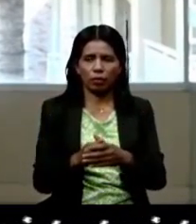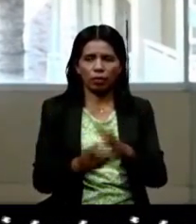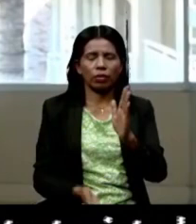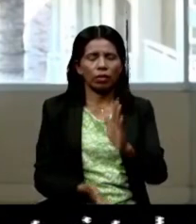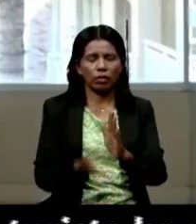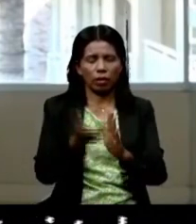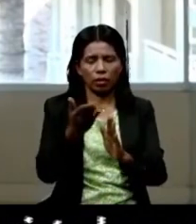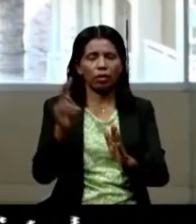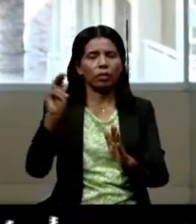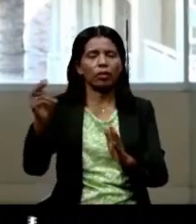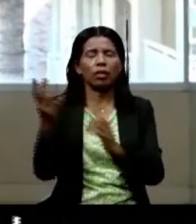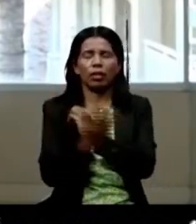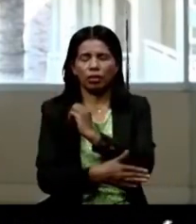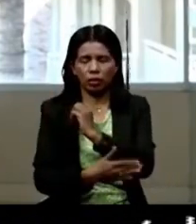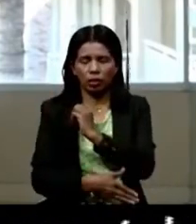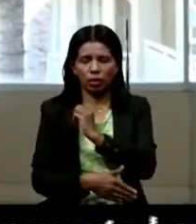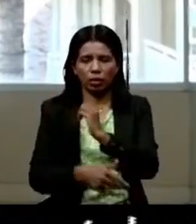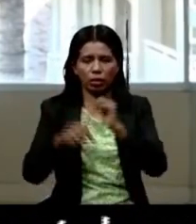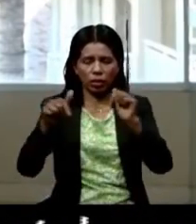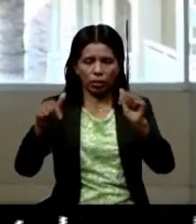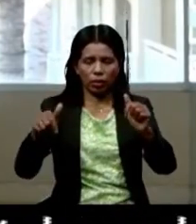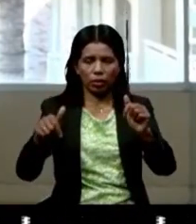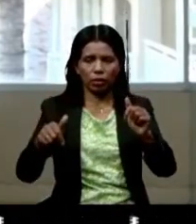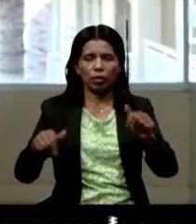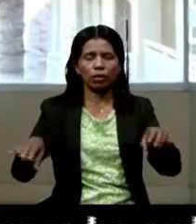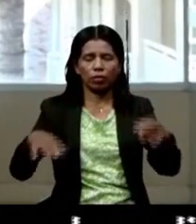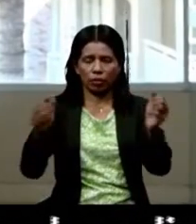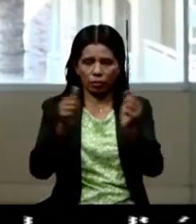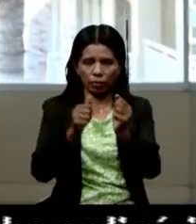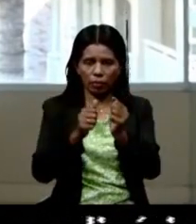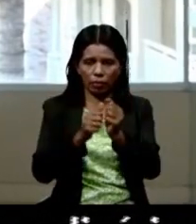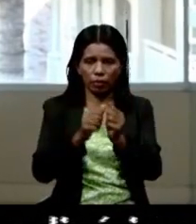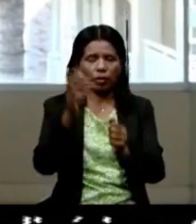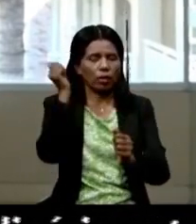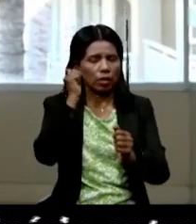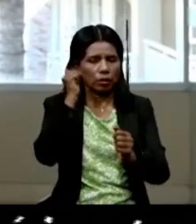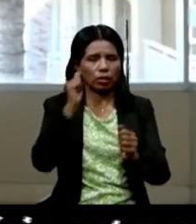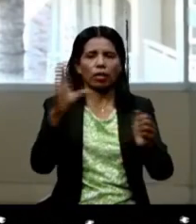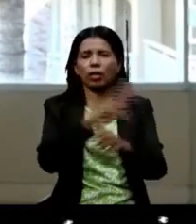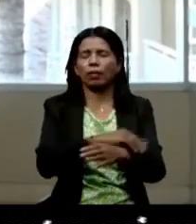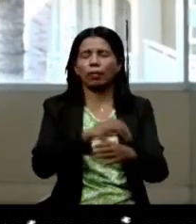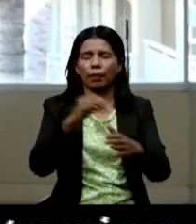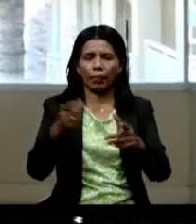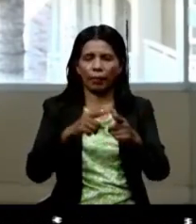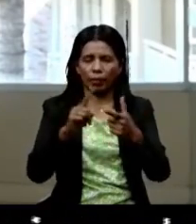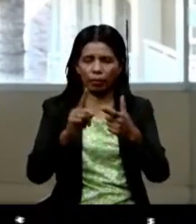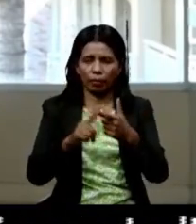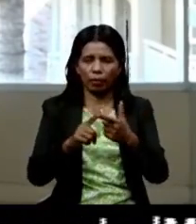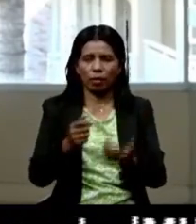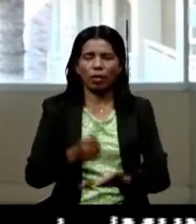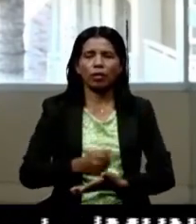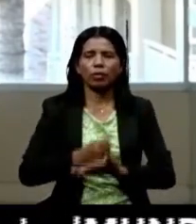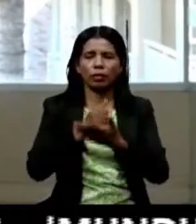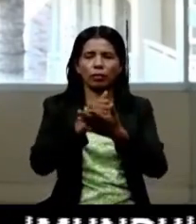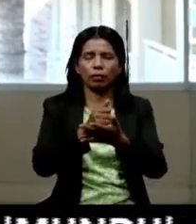avança ninha nação. Iha correção, iha área ASEAN no apoio